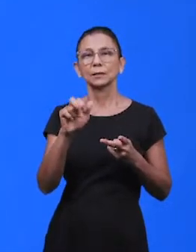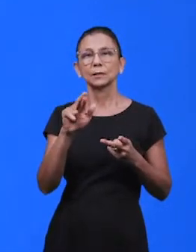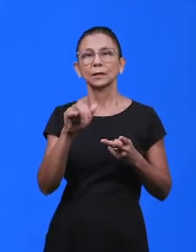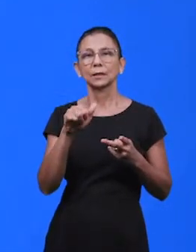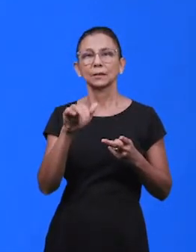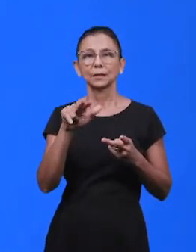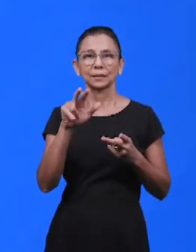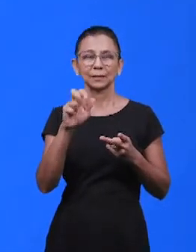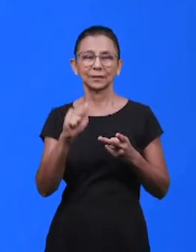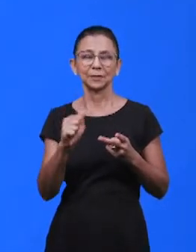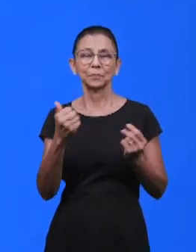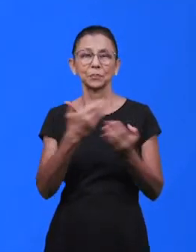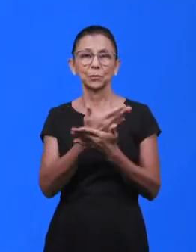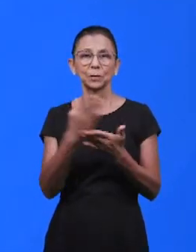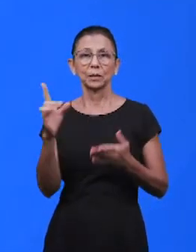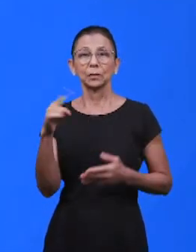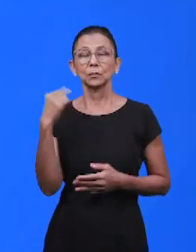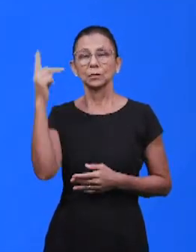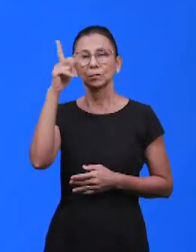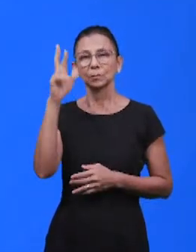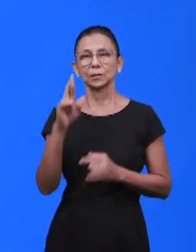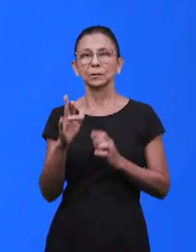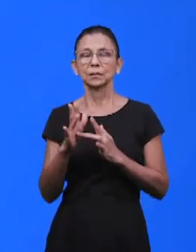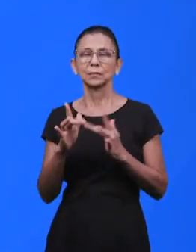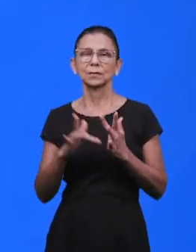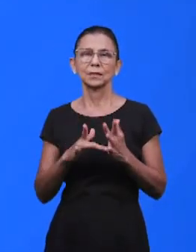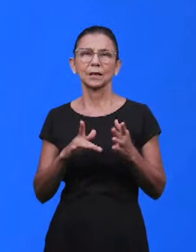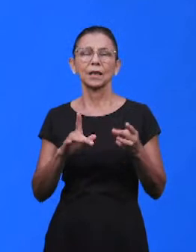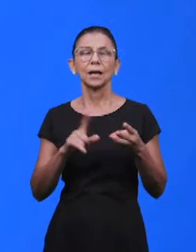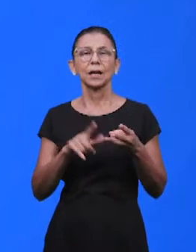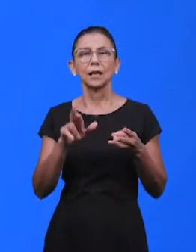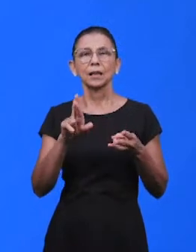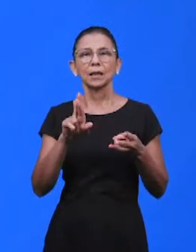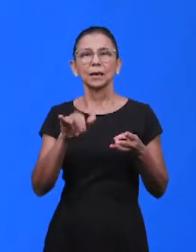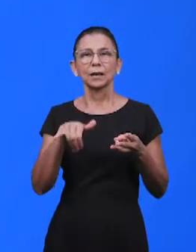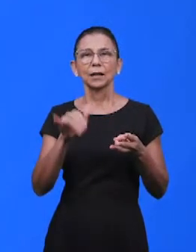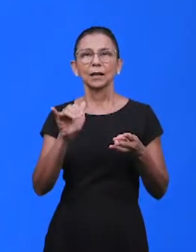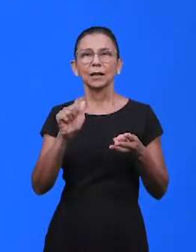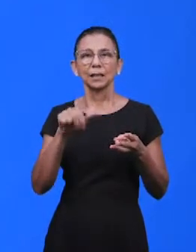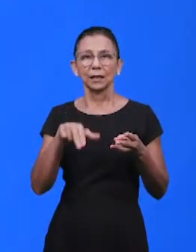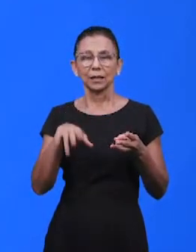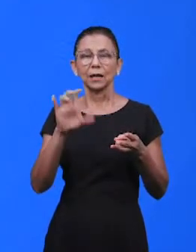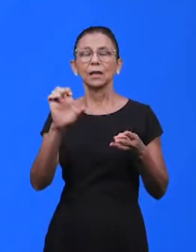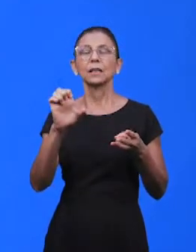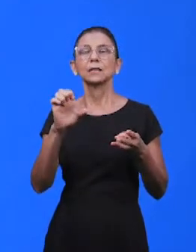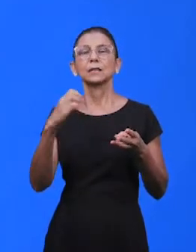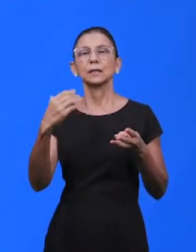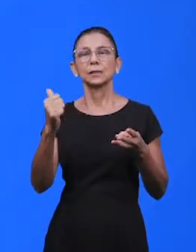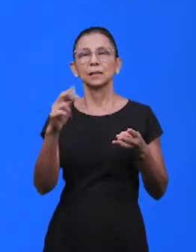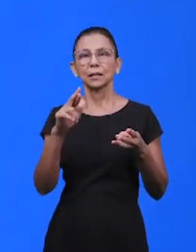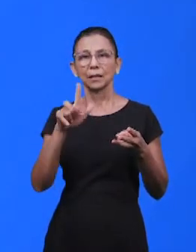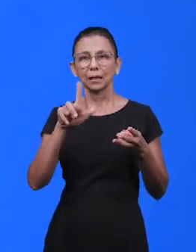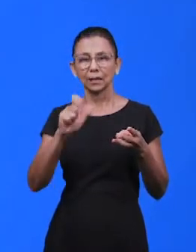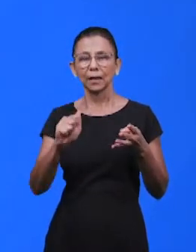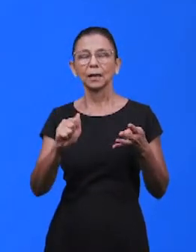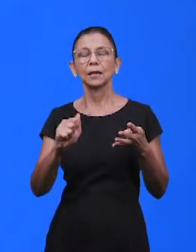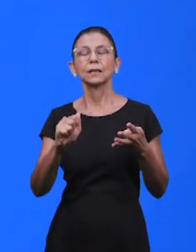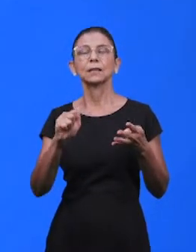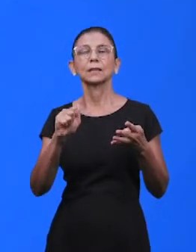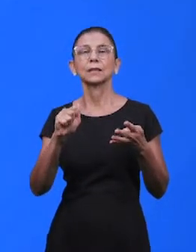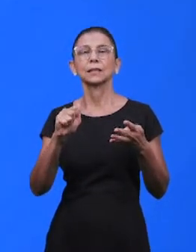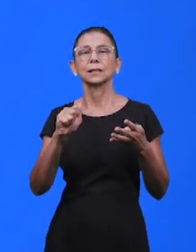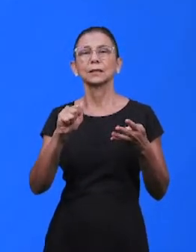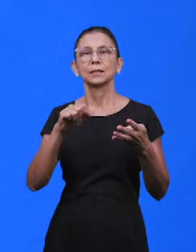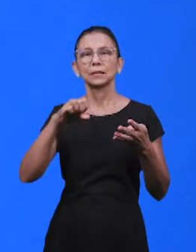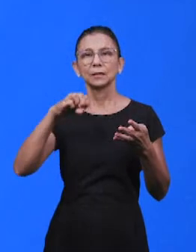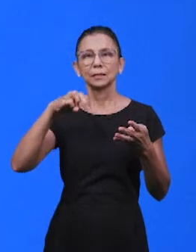Senhor. A irmã Rayane também, a irmã Einik Diniz, também a irmã Carla Barbosa, a irmã Sandra Bernardino, a irmã Miriam,